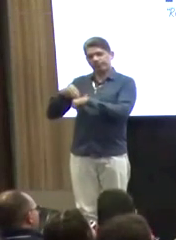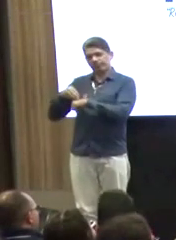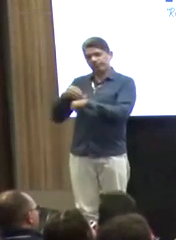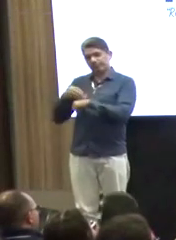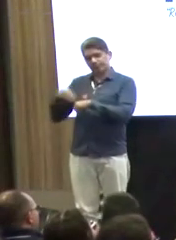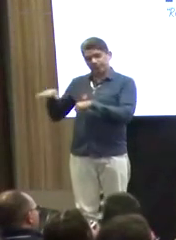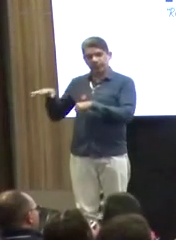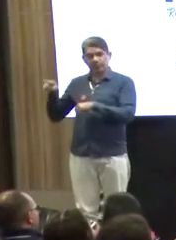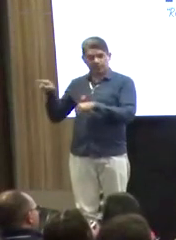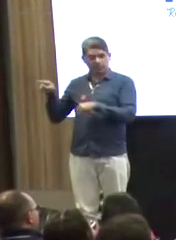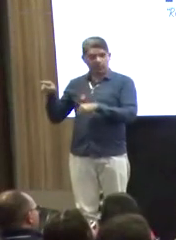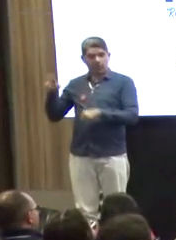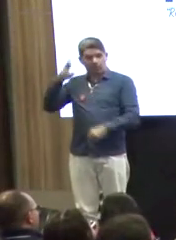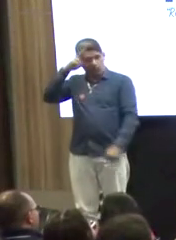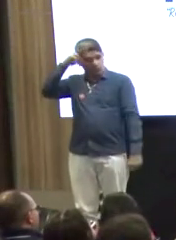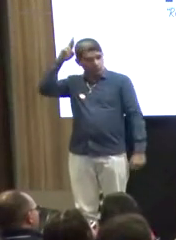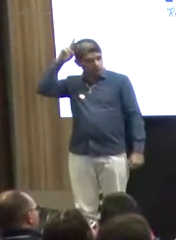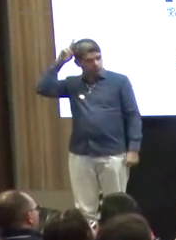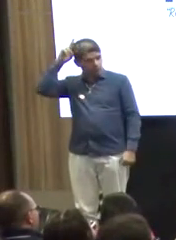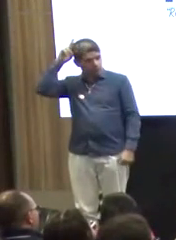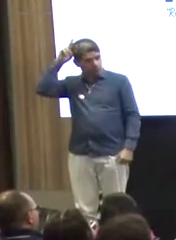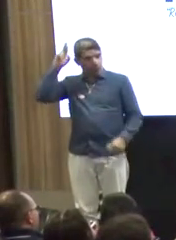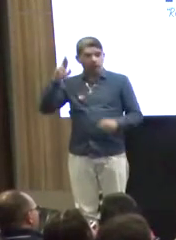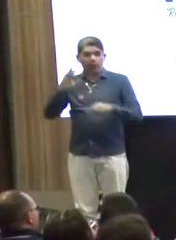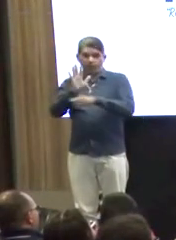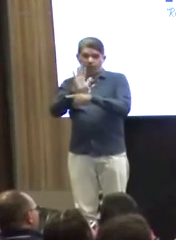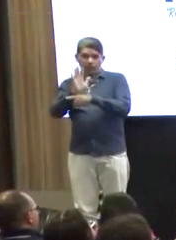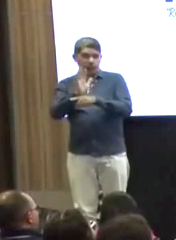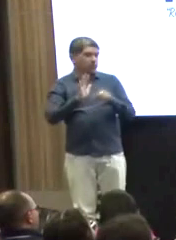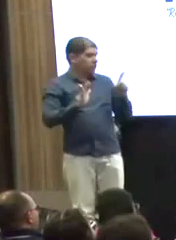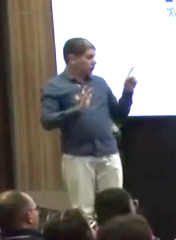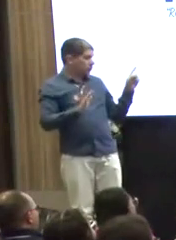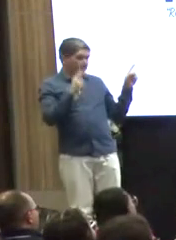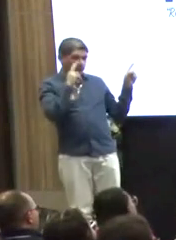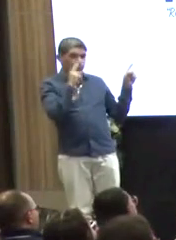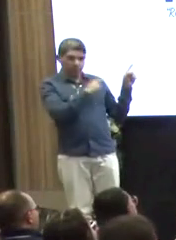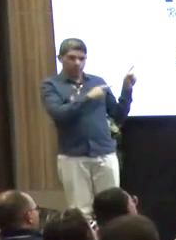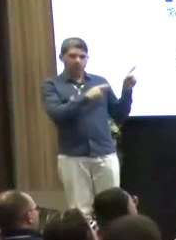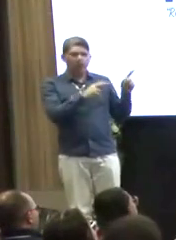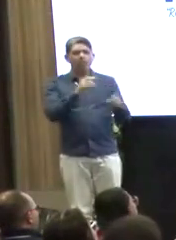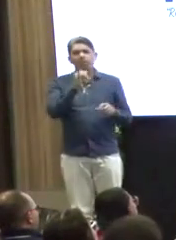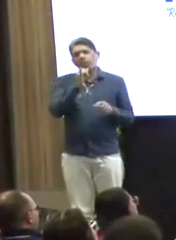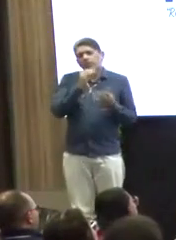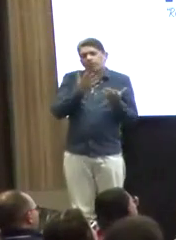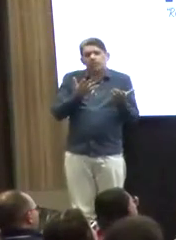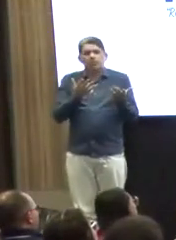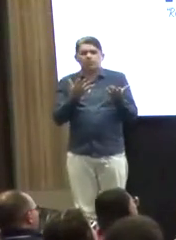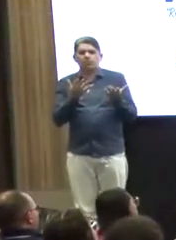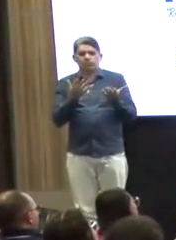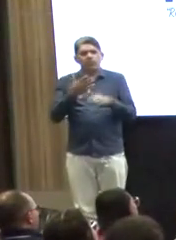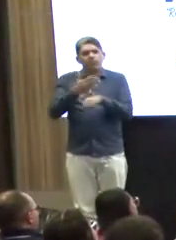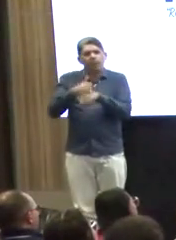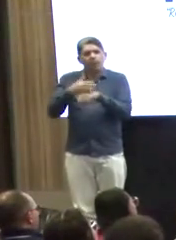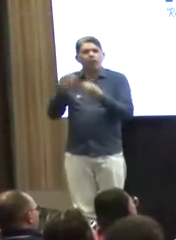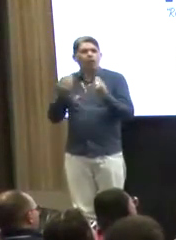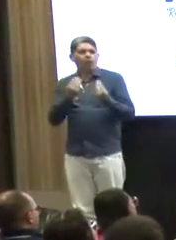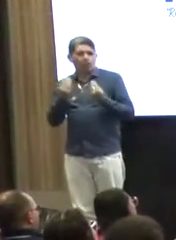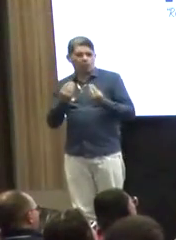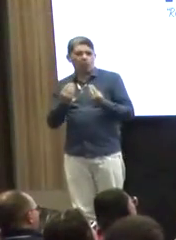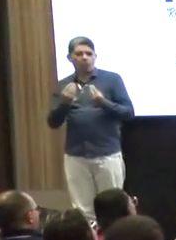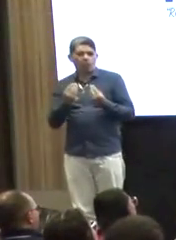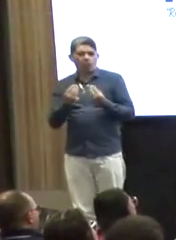algumas imagens, né, dos vídeos Meu Fato em Poder e Gravetos, exemplos práticos de como se dá esse processo que a professora Nilma mencionou, da produção